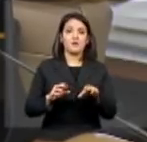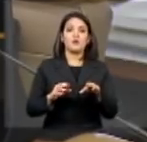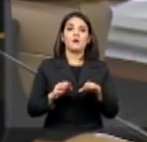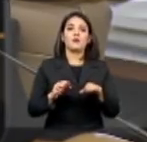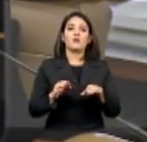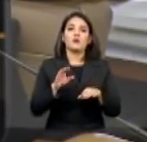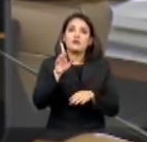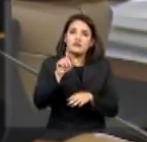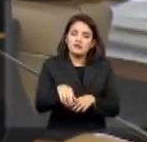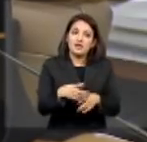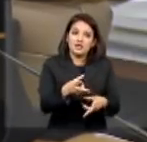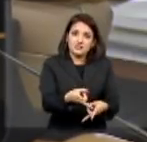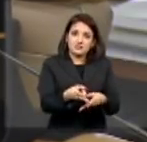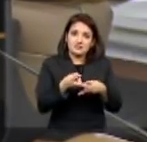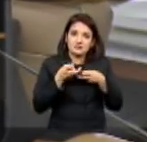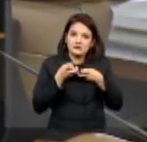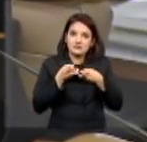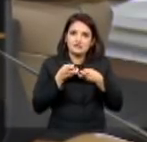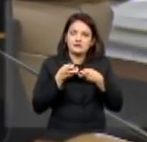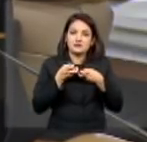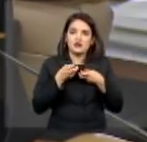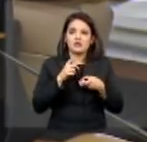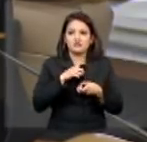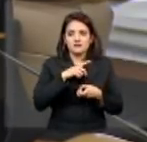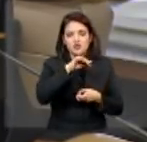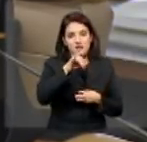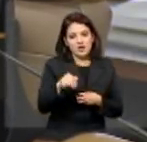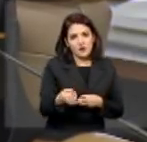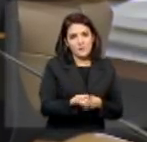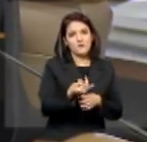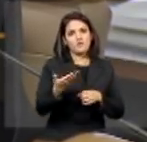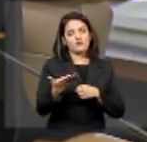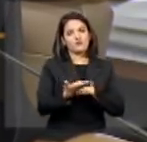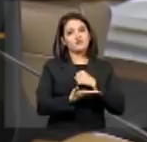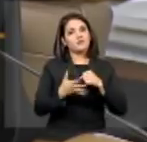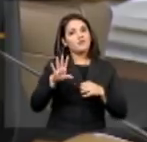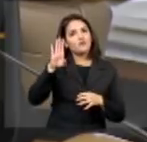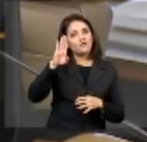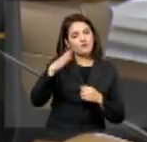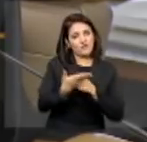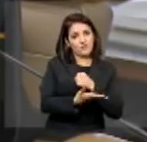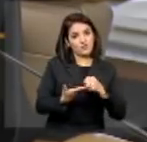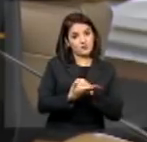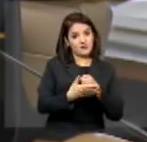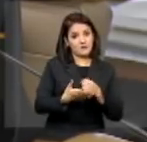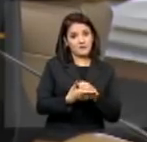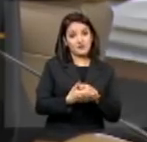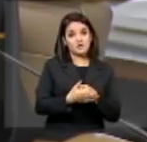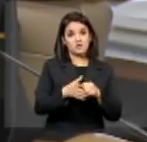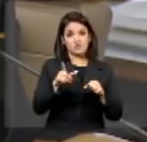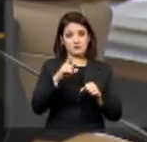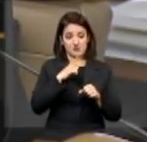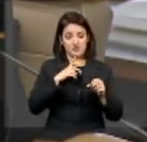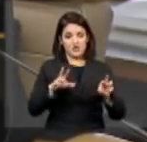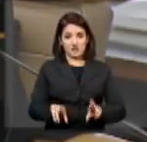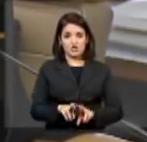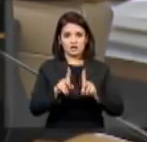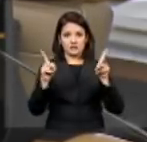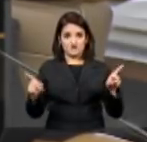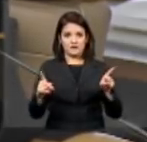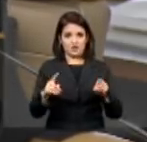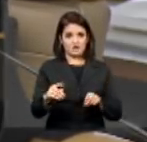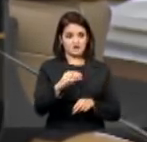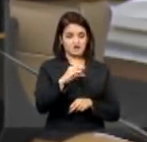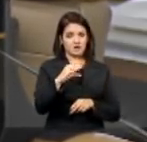extraídas e ia fundamento suficiente para essa diferenciação entre corréus